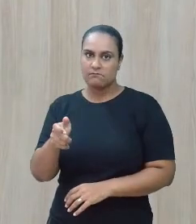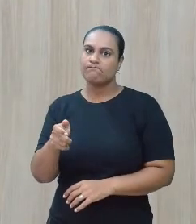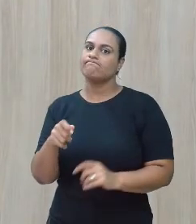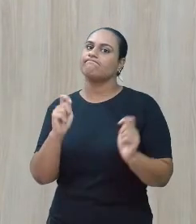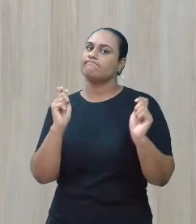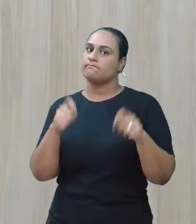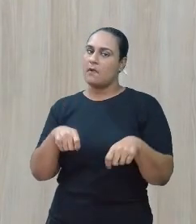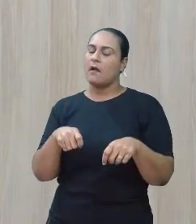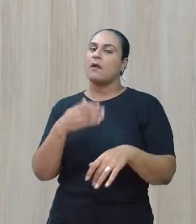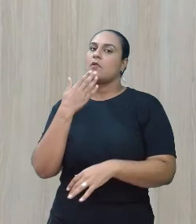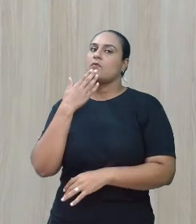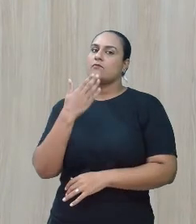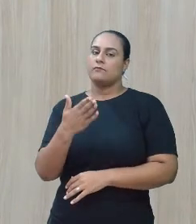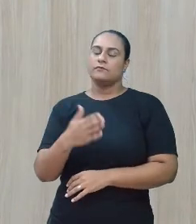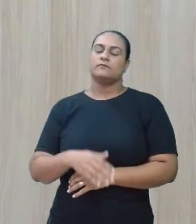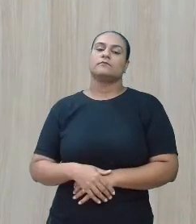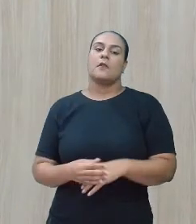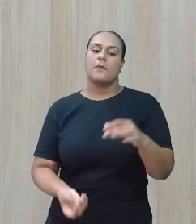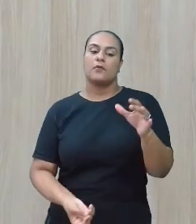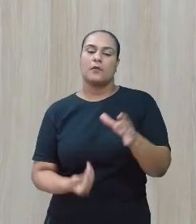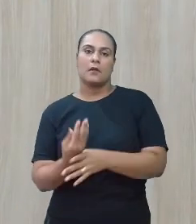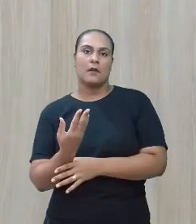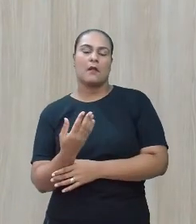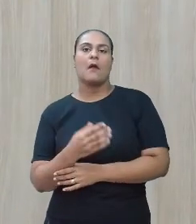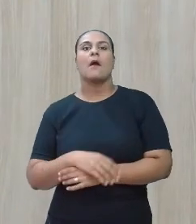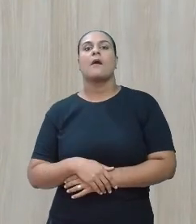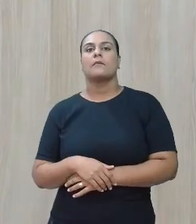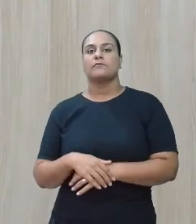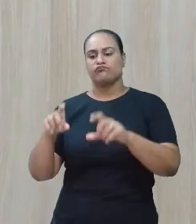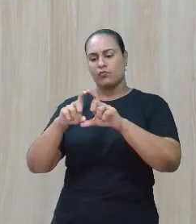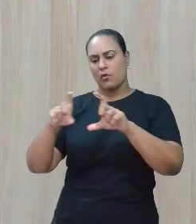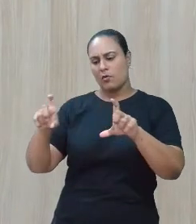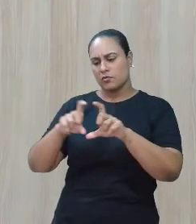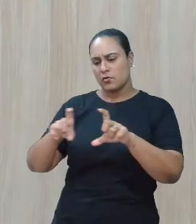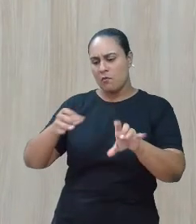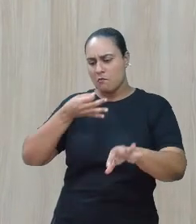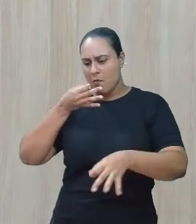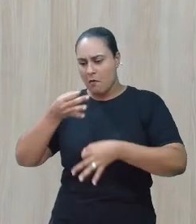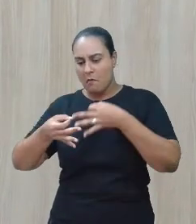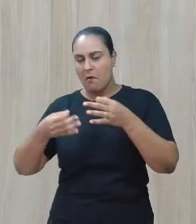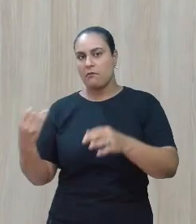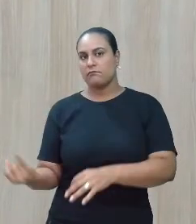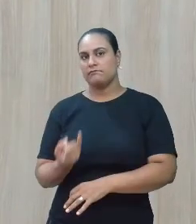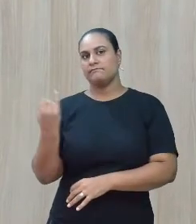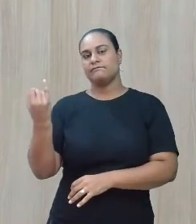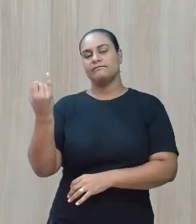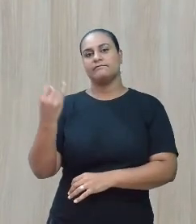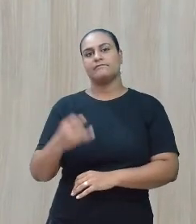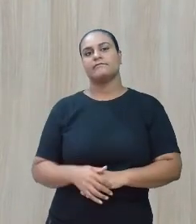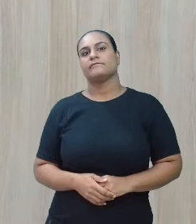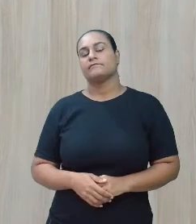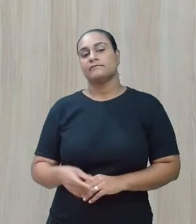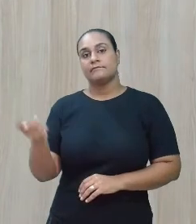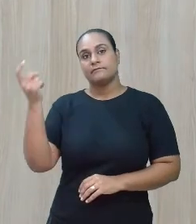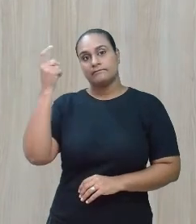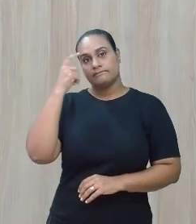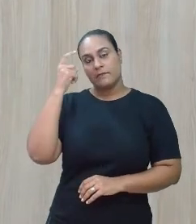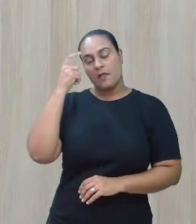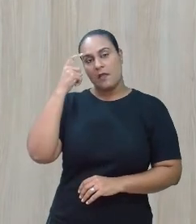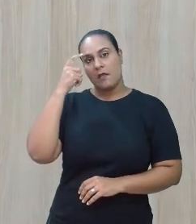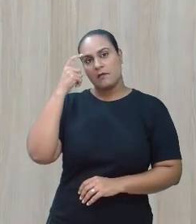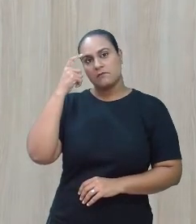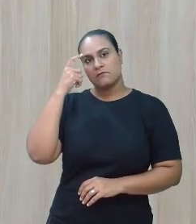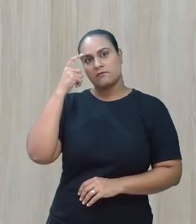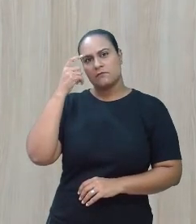podem desenvolver, não é? Criar charges interessantes. Então, pense em você e pense